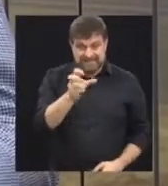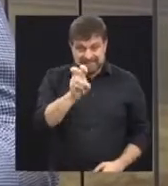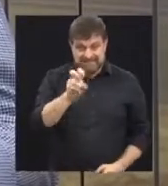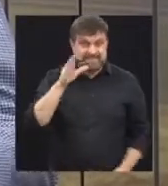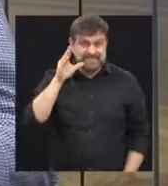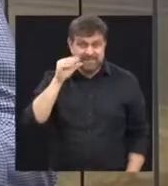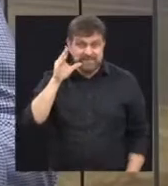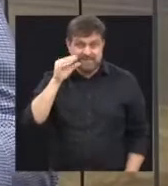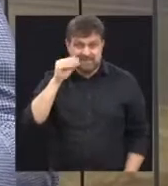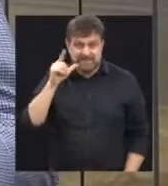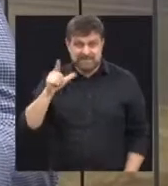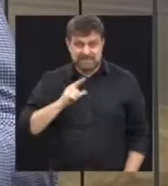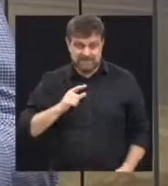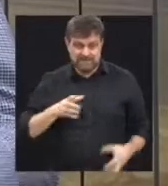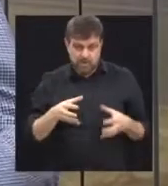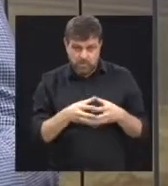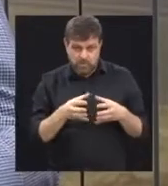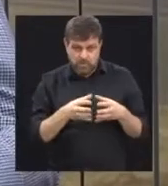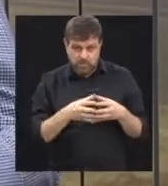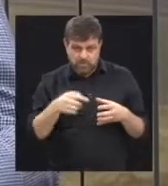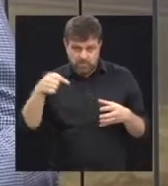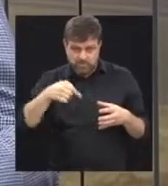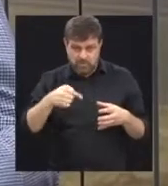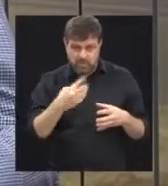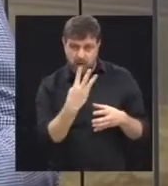hoje, temos um grupo de 40